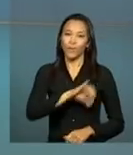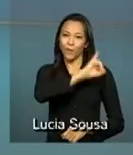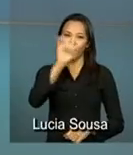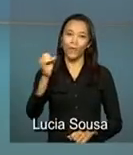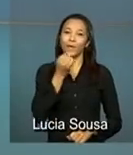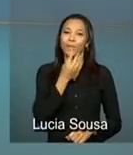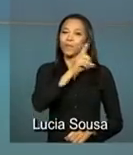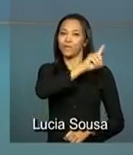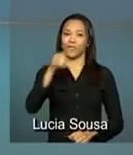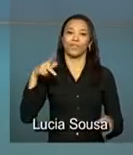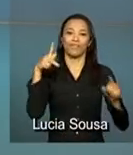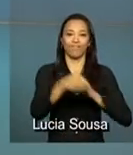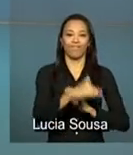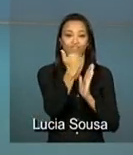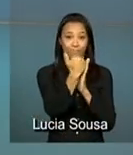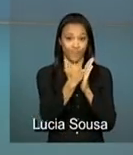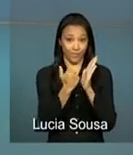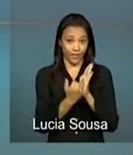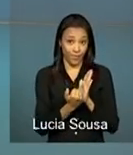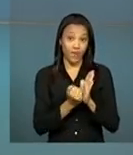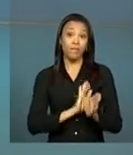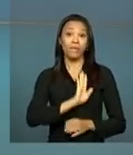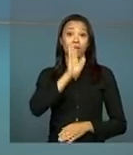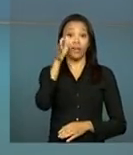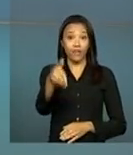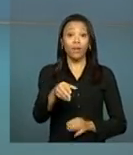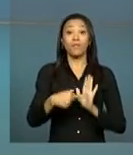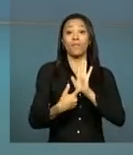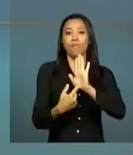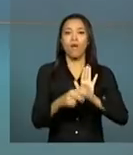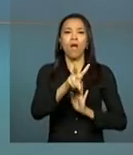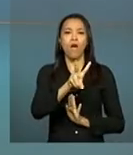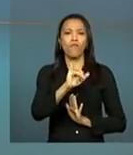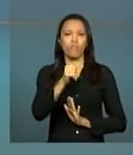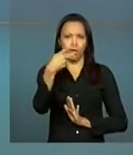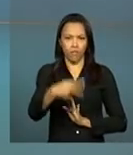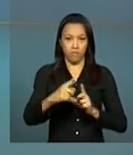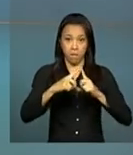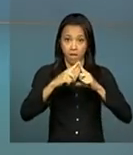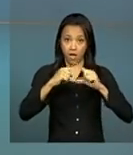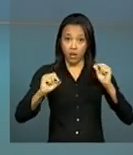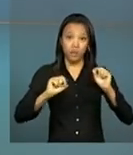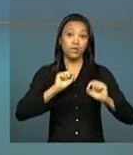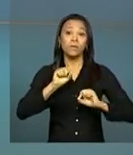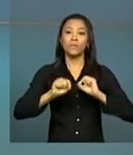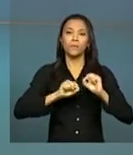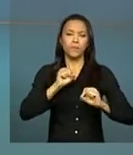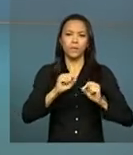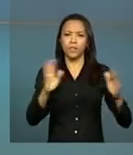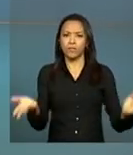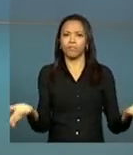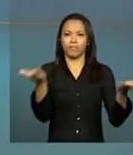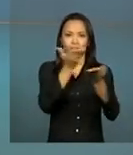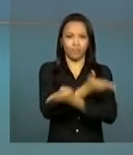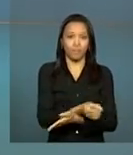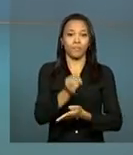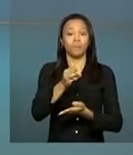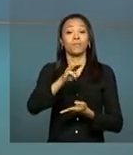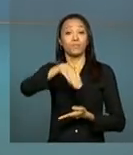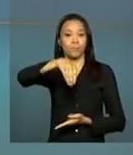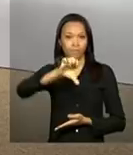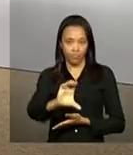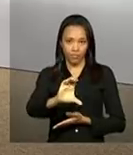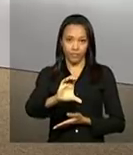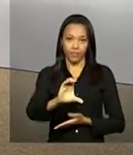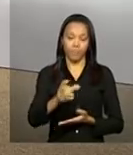Olá, bom dia. Interrompemos a programação para exibir ao vivo de Brasília a transmissão do cargo de ministro da